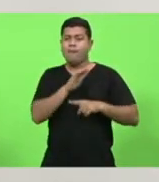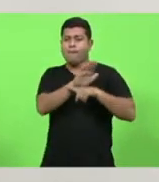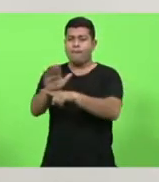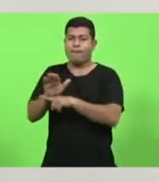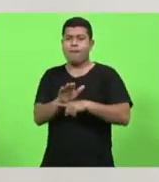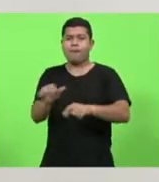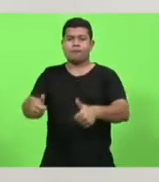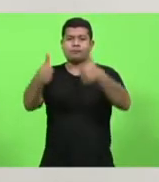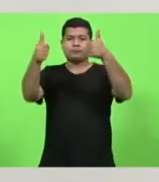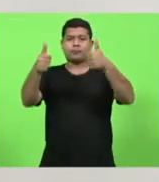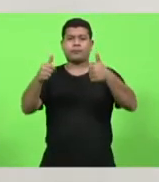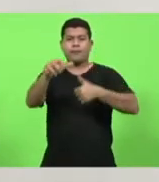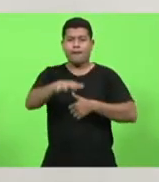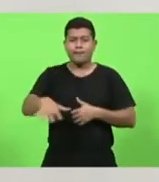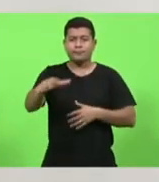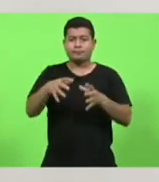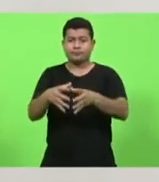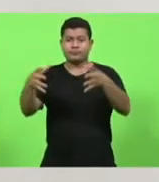positivos. Há uma grande